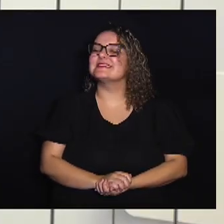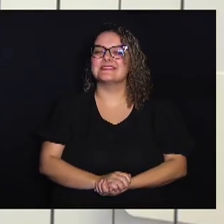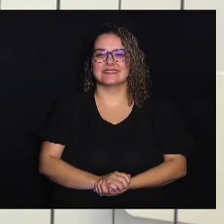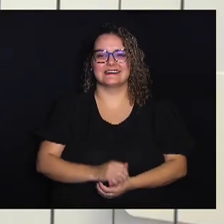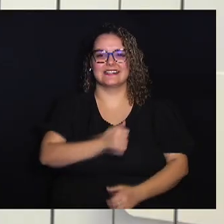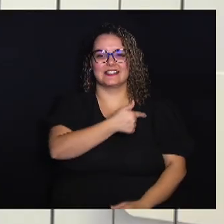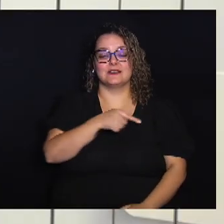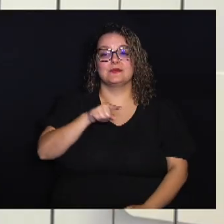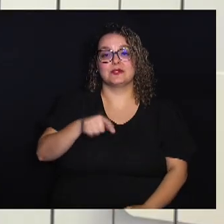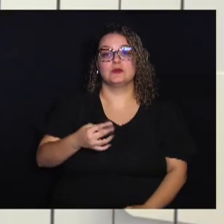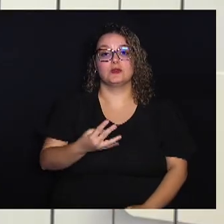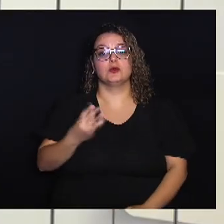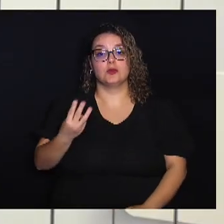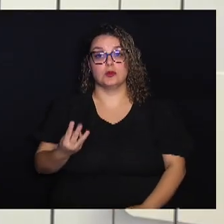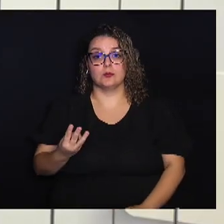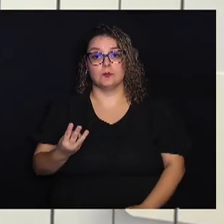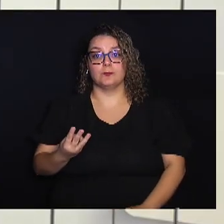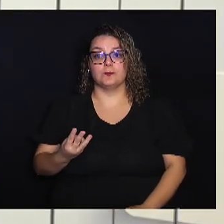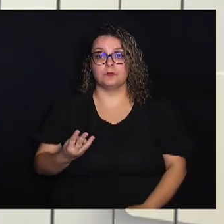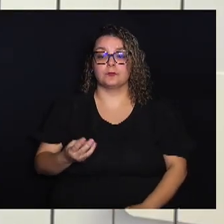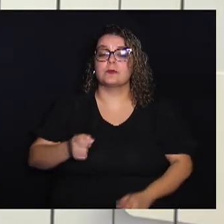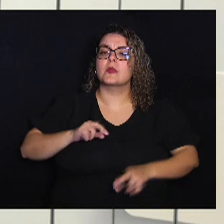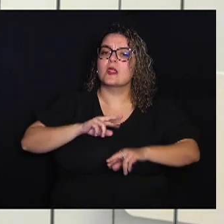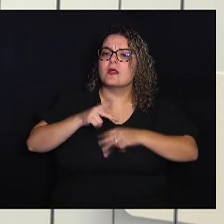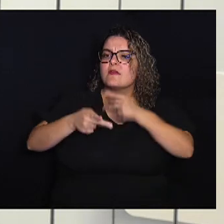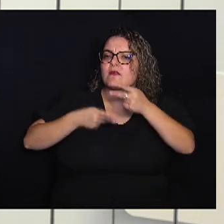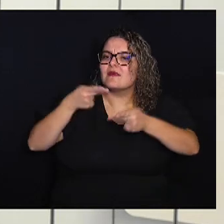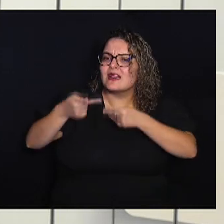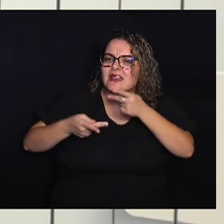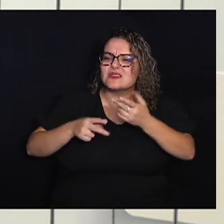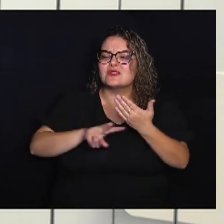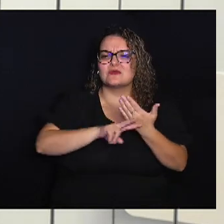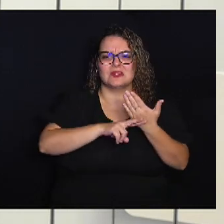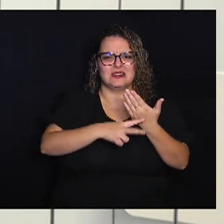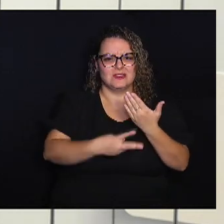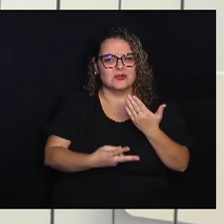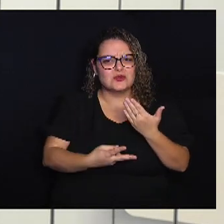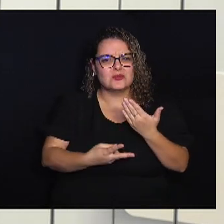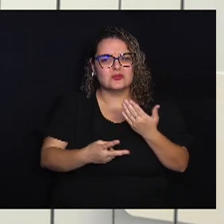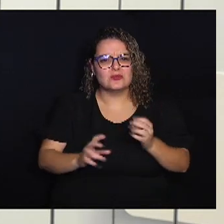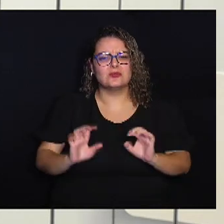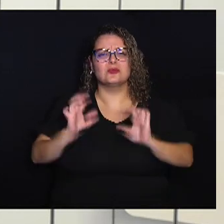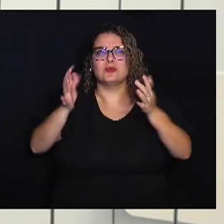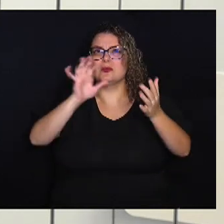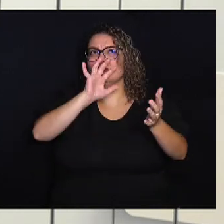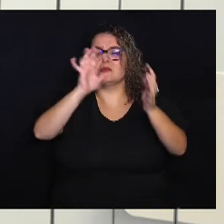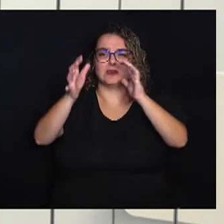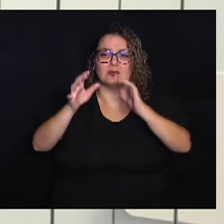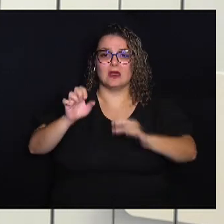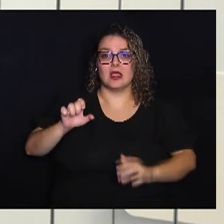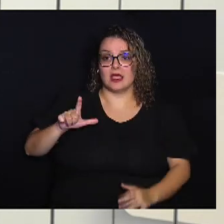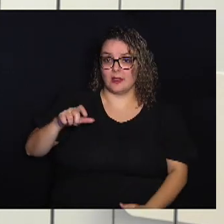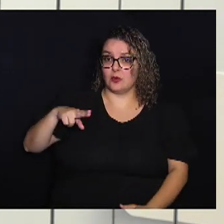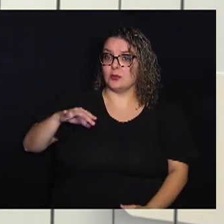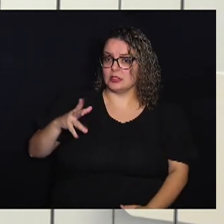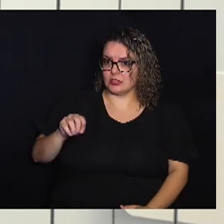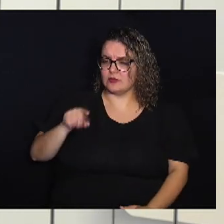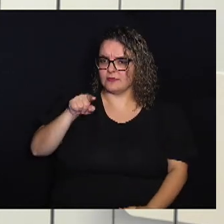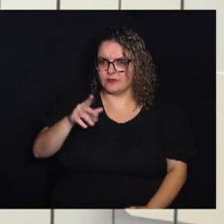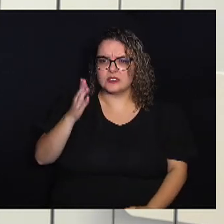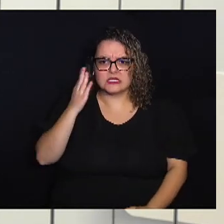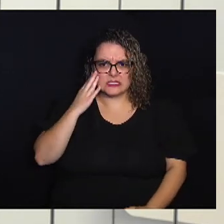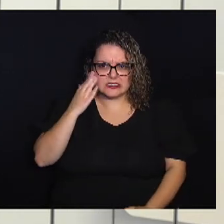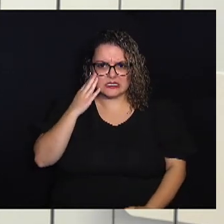12h mais 43 minutos. Muito se fala sobre as consequências do fenômeno climático El Niño. Mas você sabe o